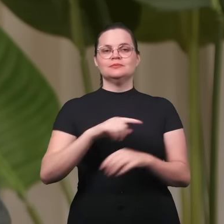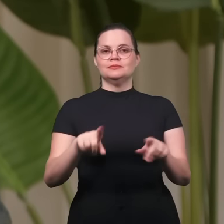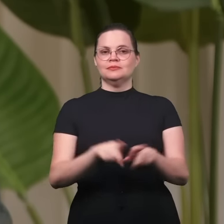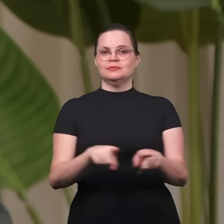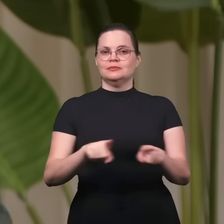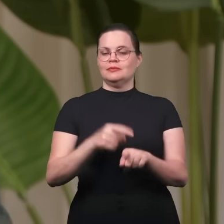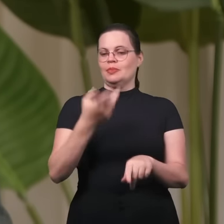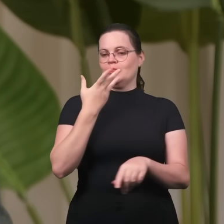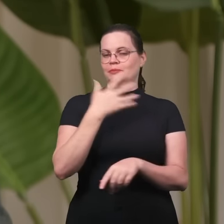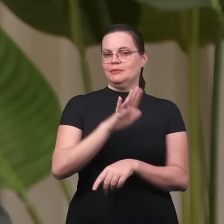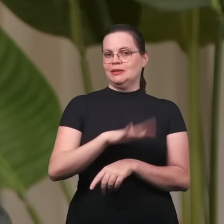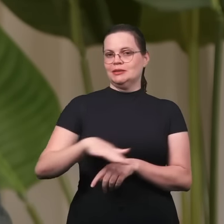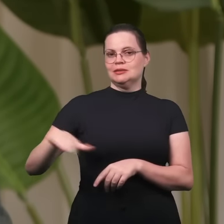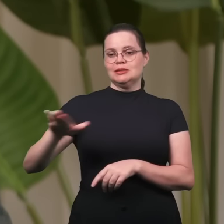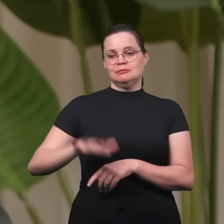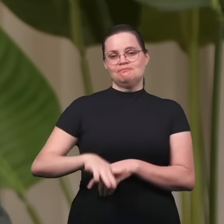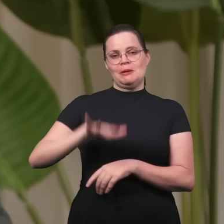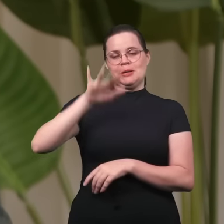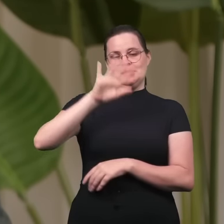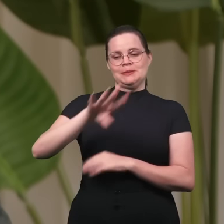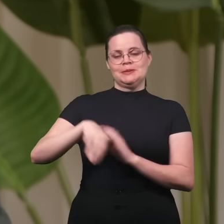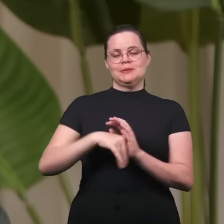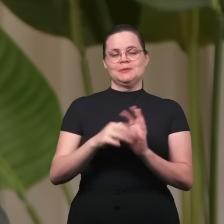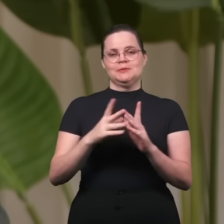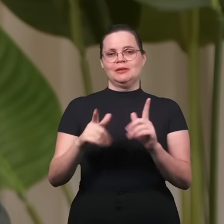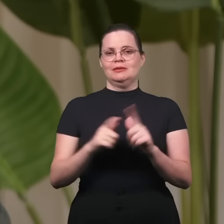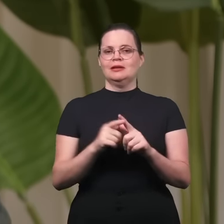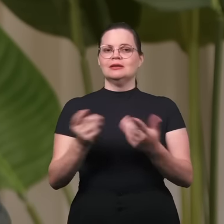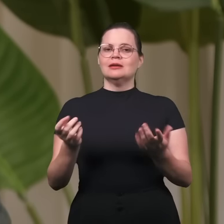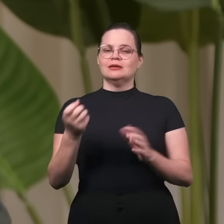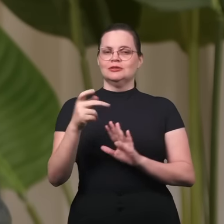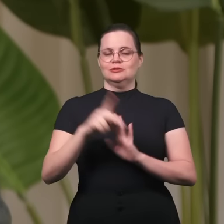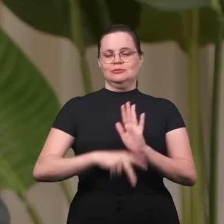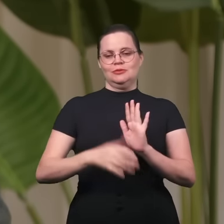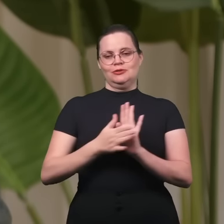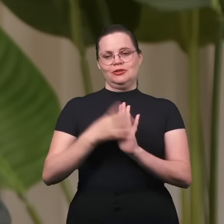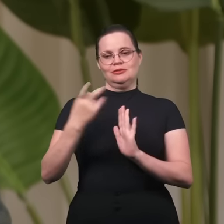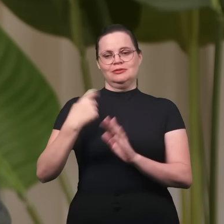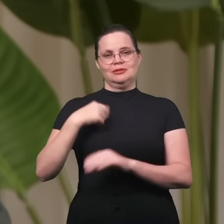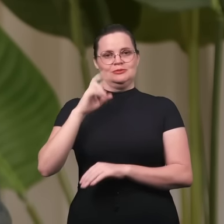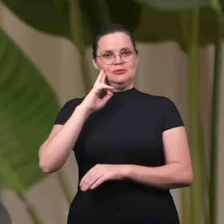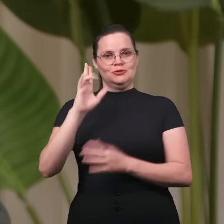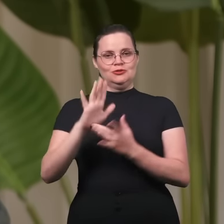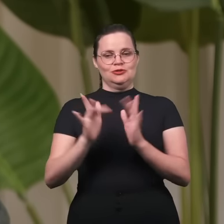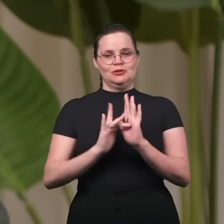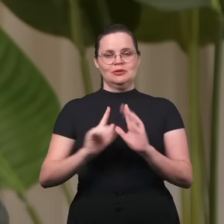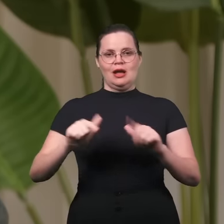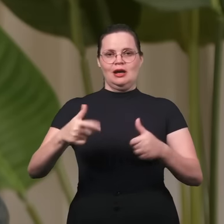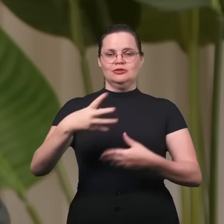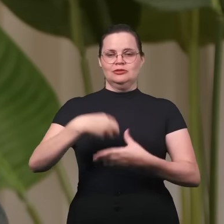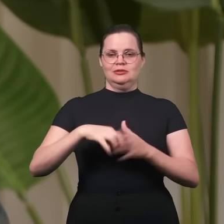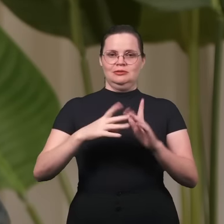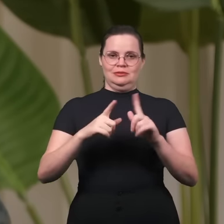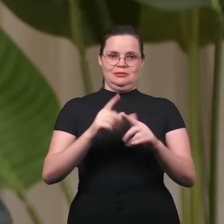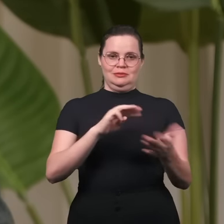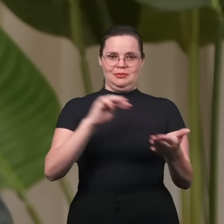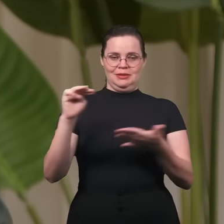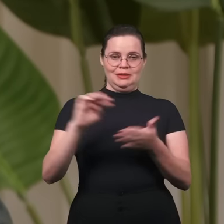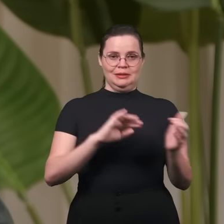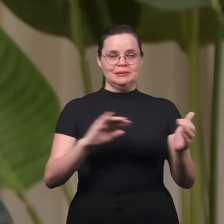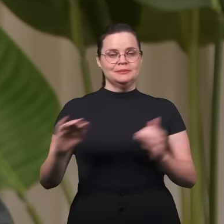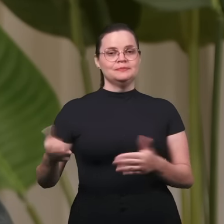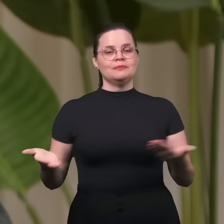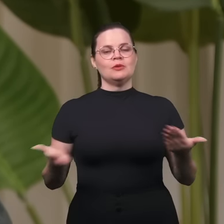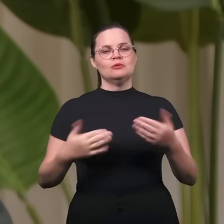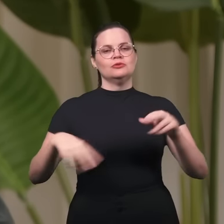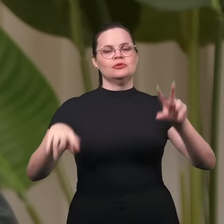das crianças que temos recebido na obra do Espírito Santo, aqui na Igreja Cristã Maranata. Hoje nós temos um tema